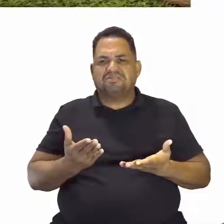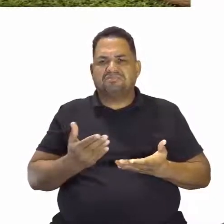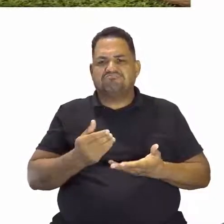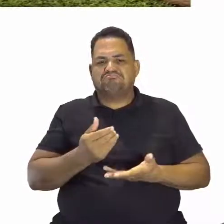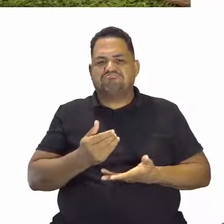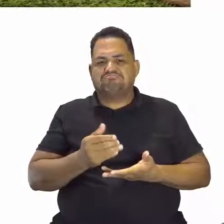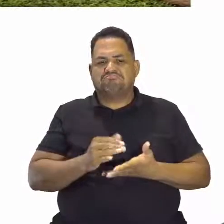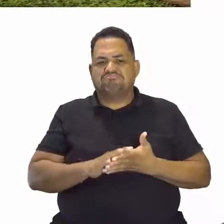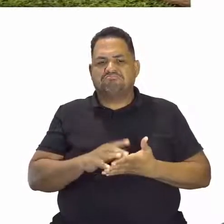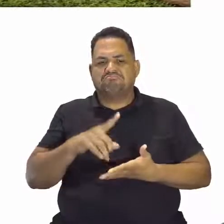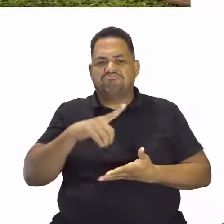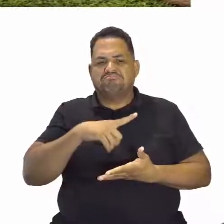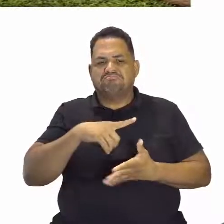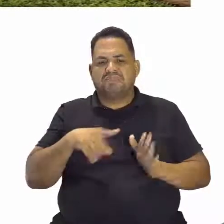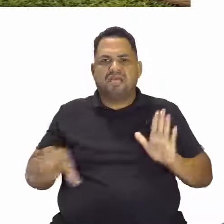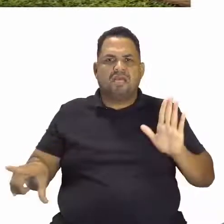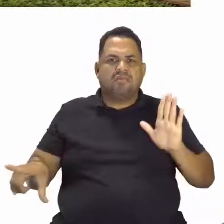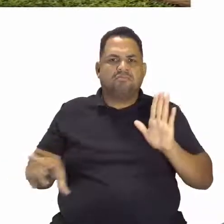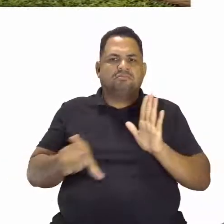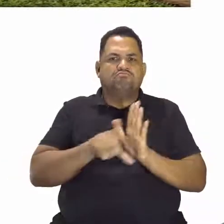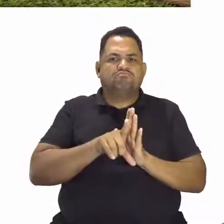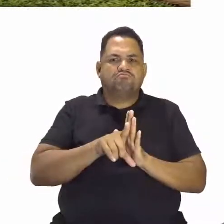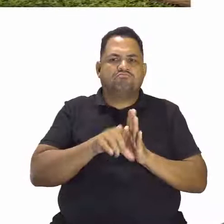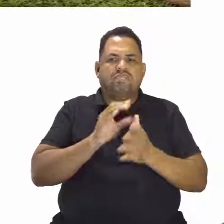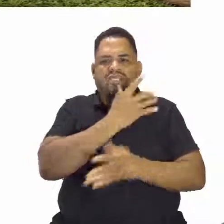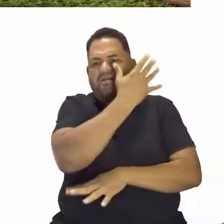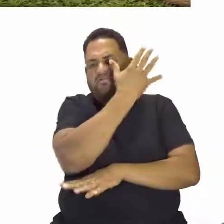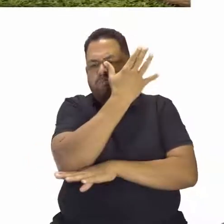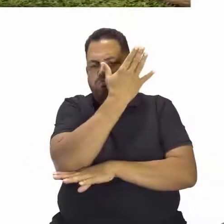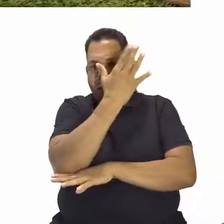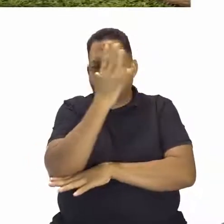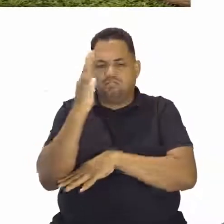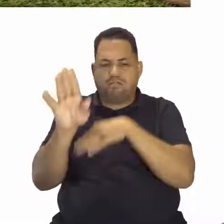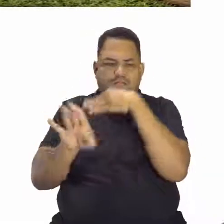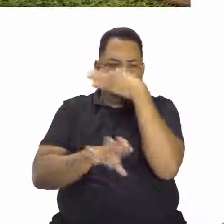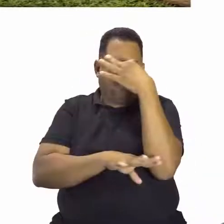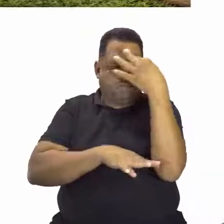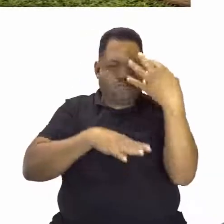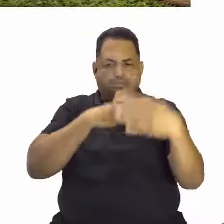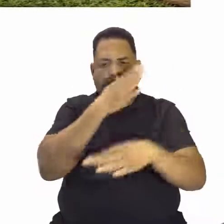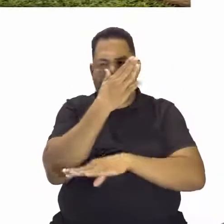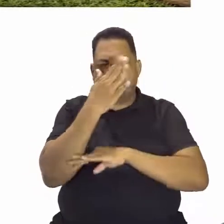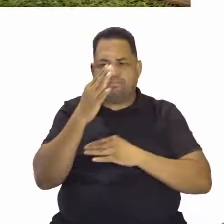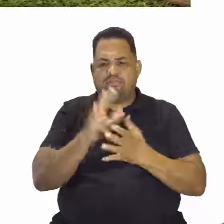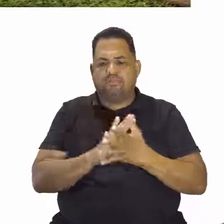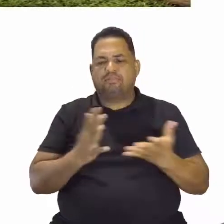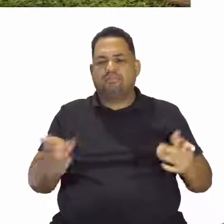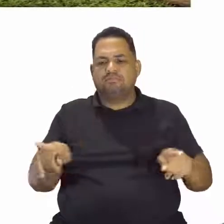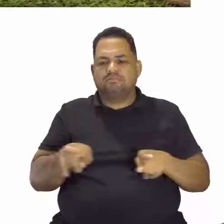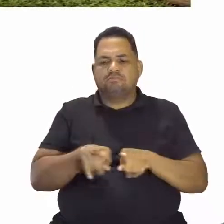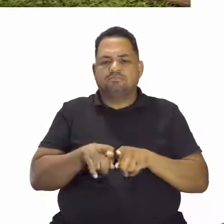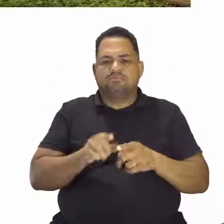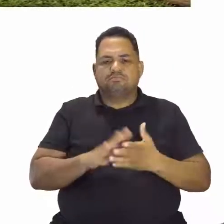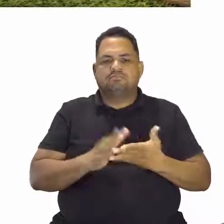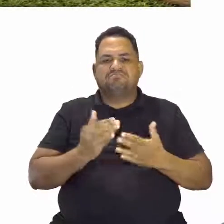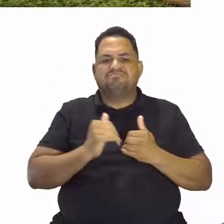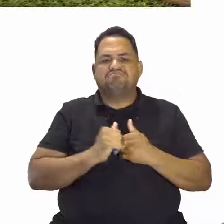Vem com legislações que degradam cada vez mais o meio ambiente, quer se isentar dos